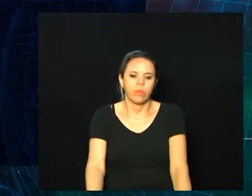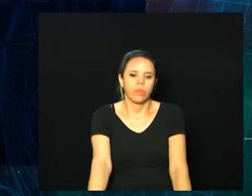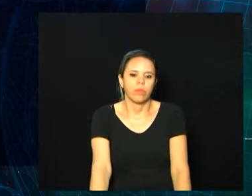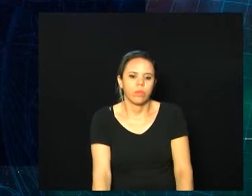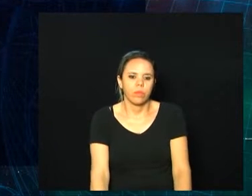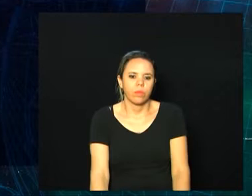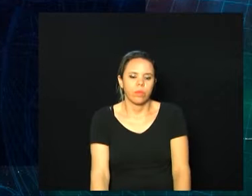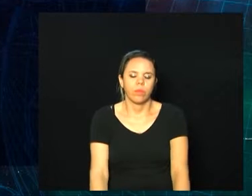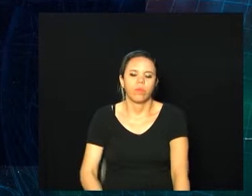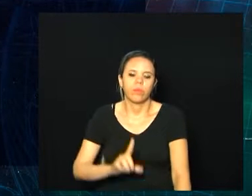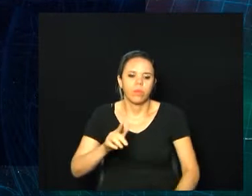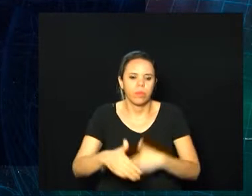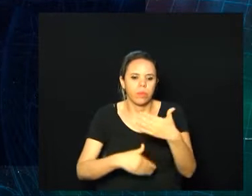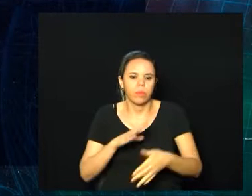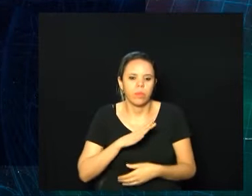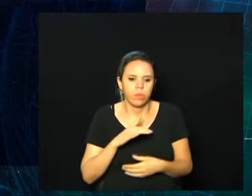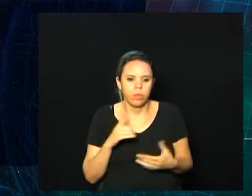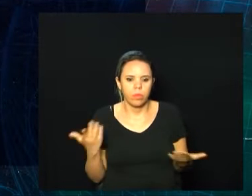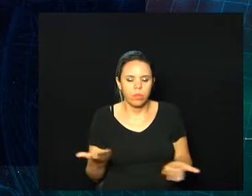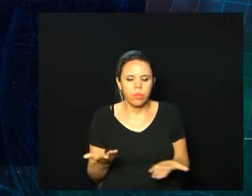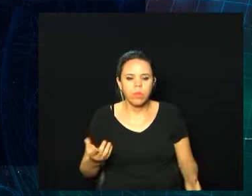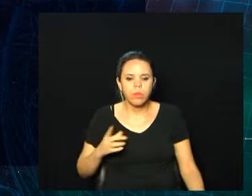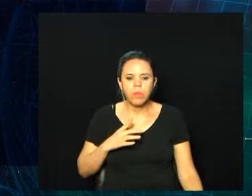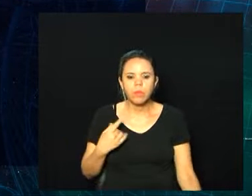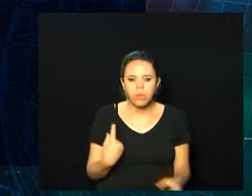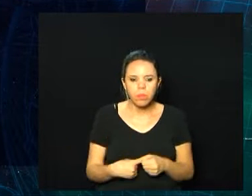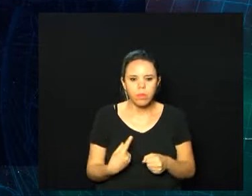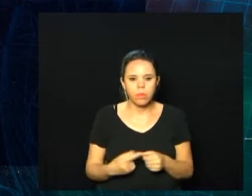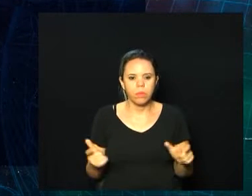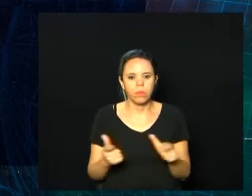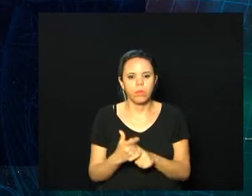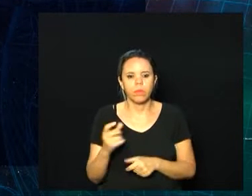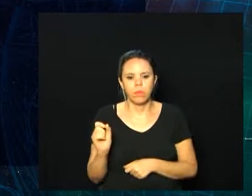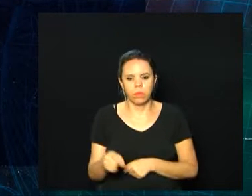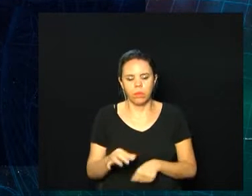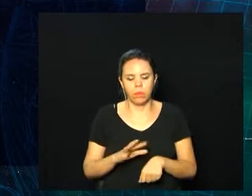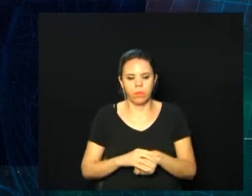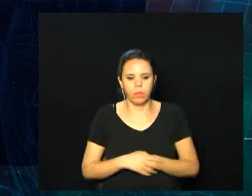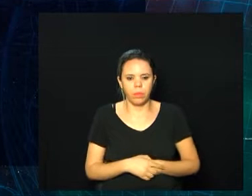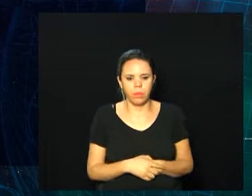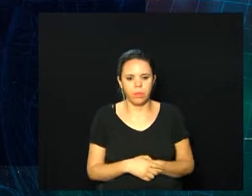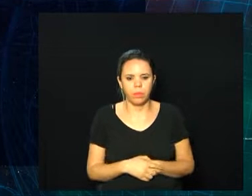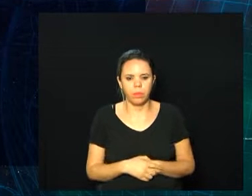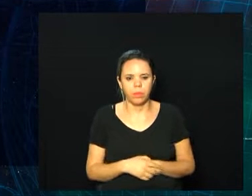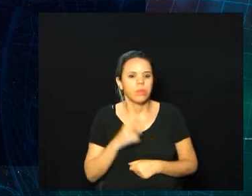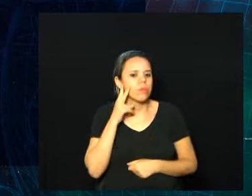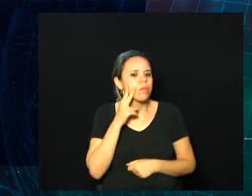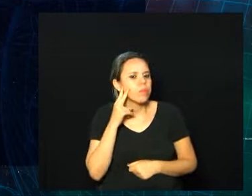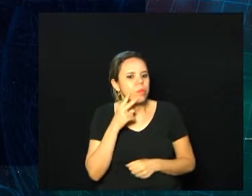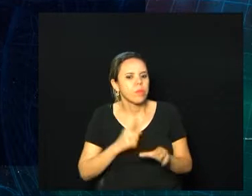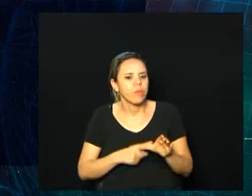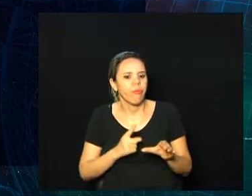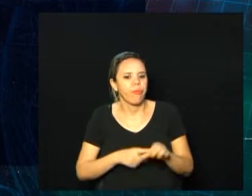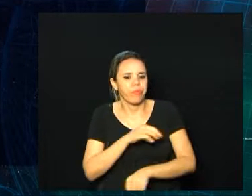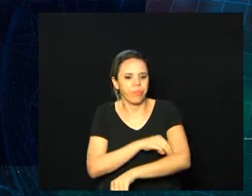15.145. Na sequência, nós temos agora os municípios com menos de 10 mil casos da doença: Vinhedo,